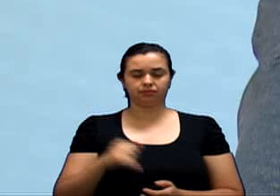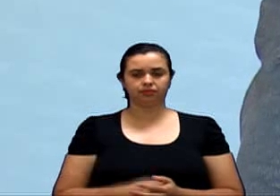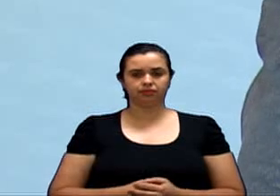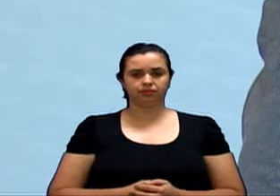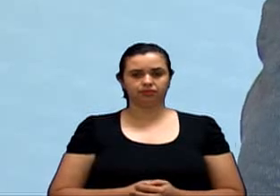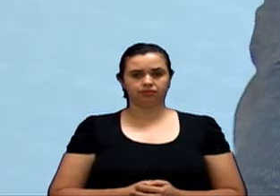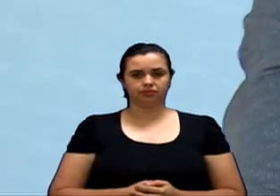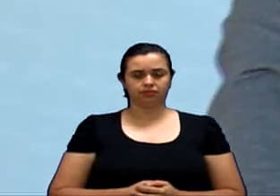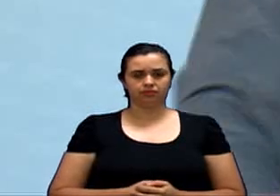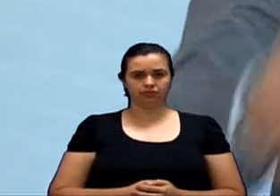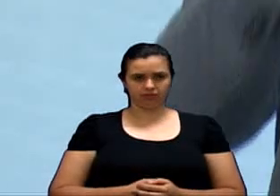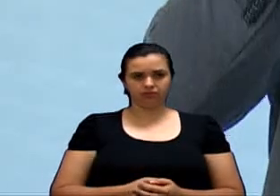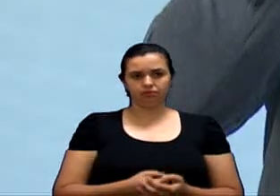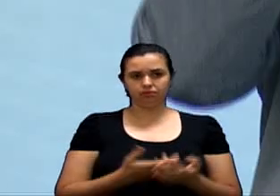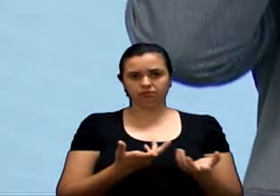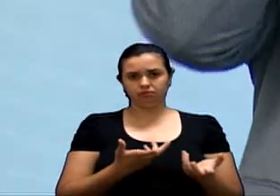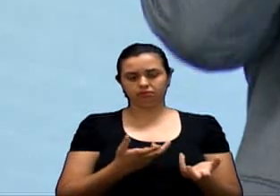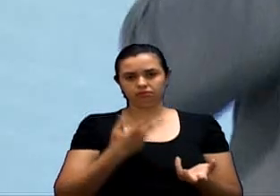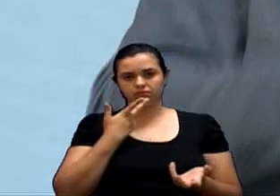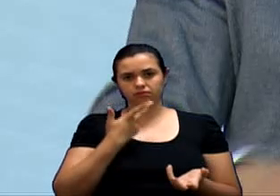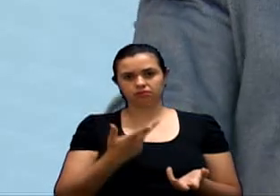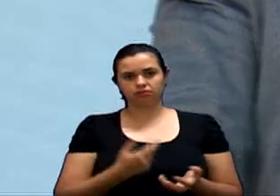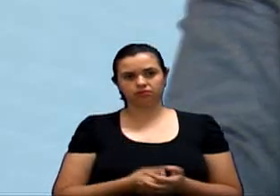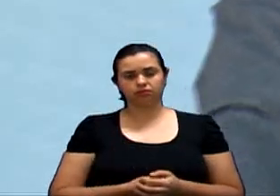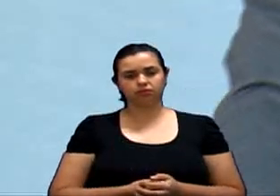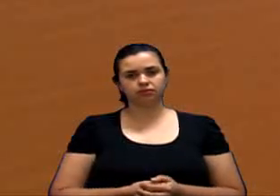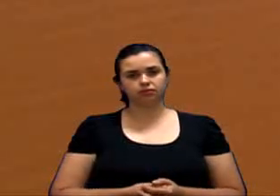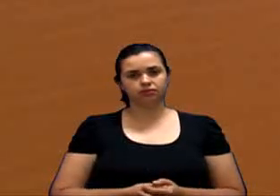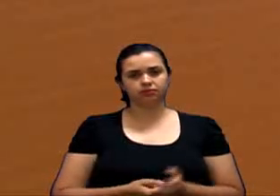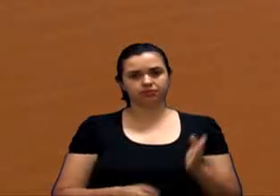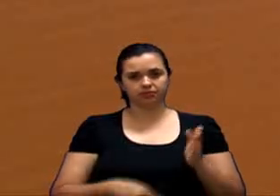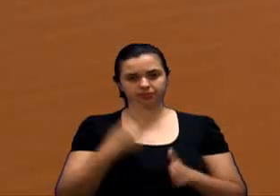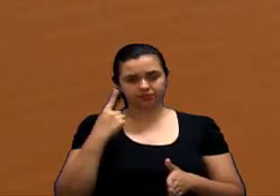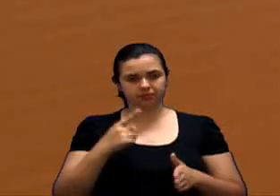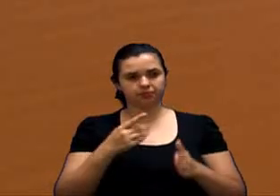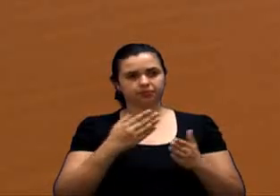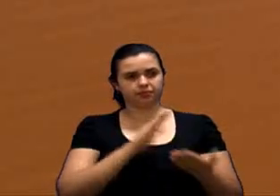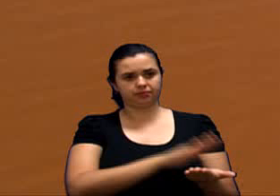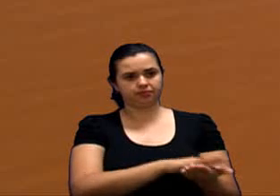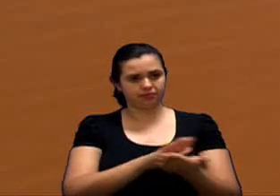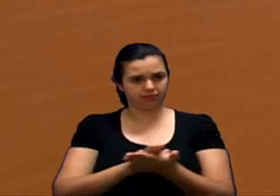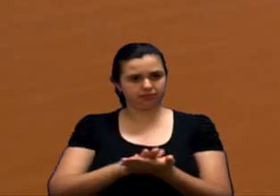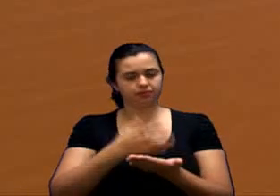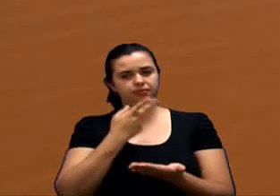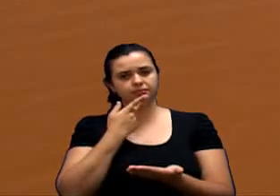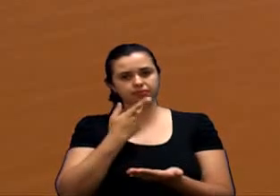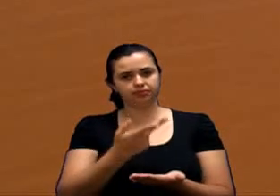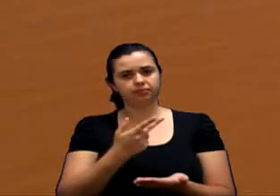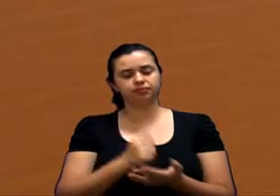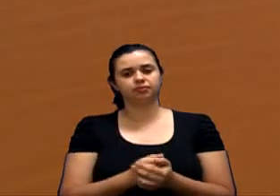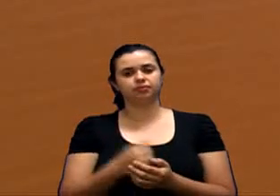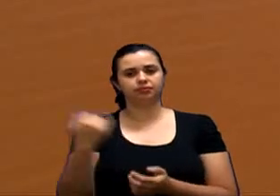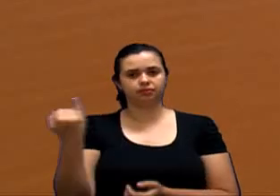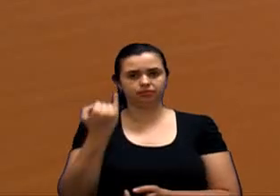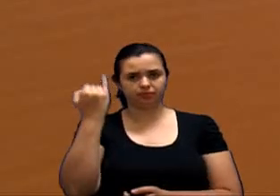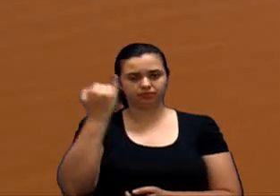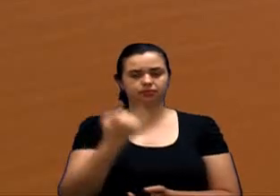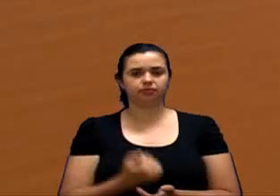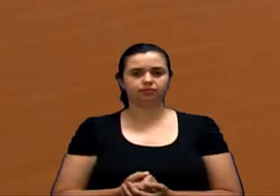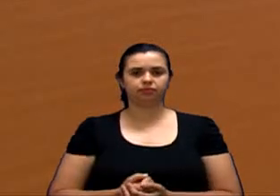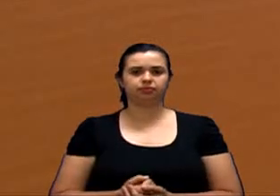Se me permitir, vereador Fausto, primeiro parabenizá-lo pela fala, muito importante ainda trazer